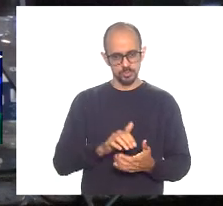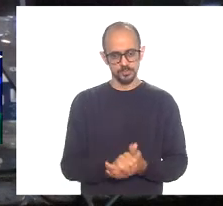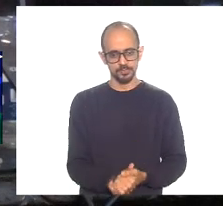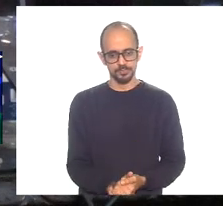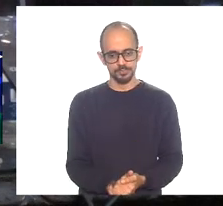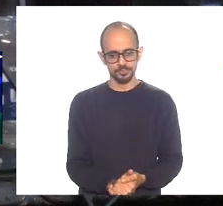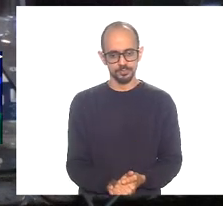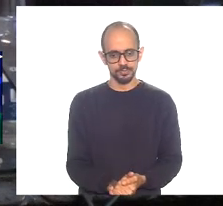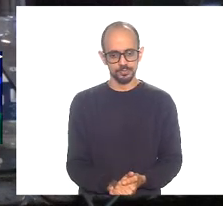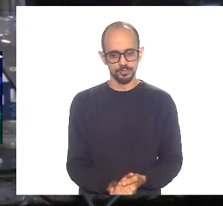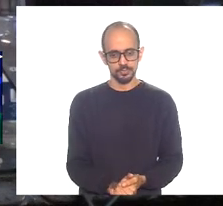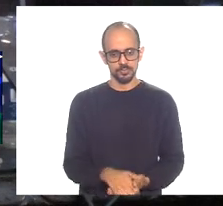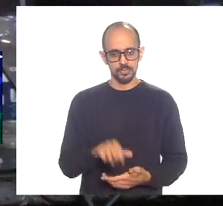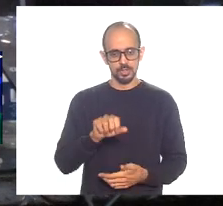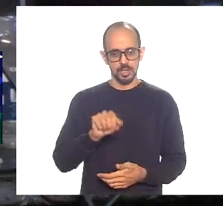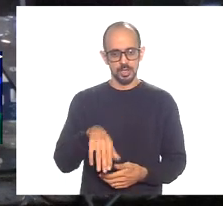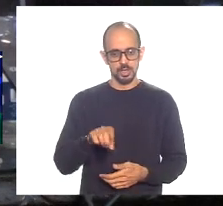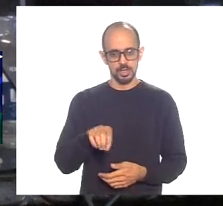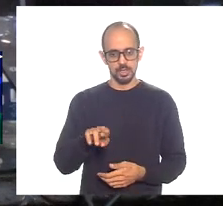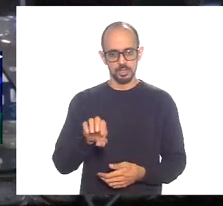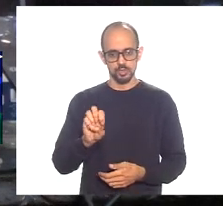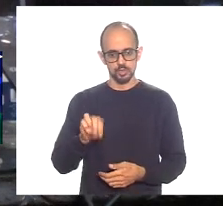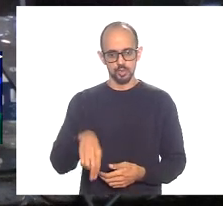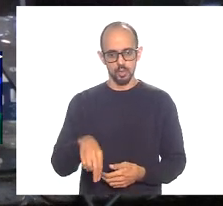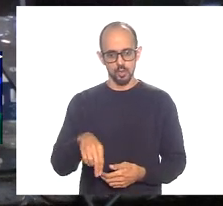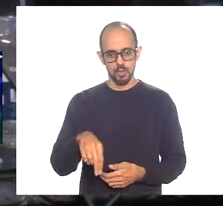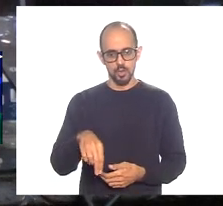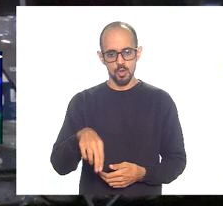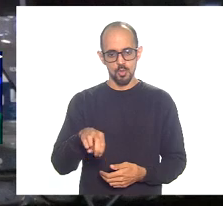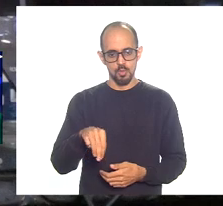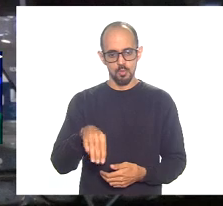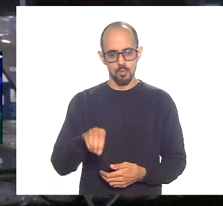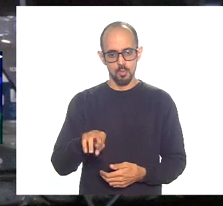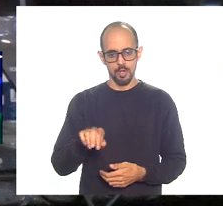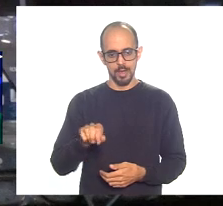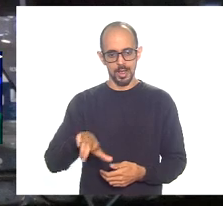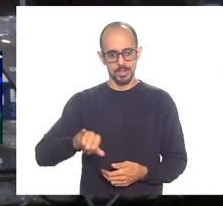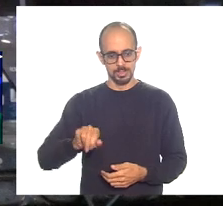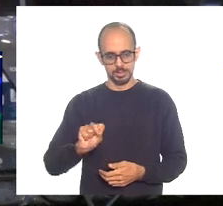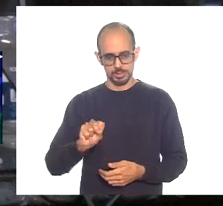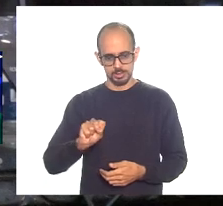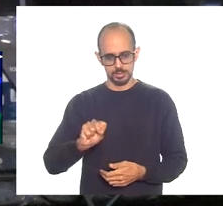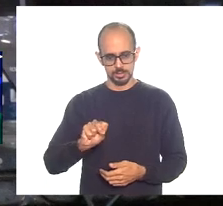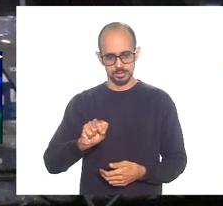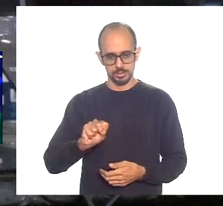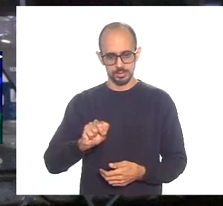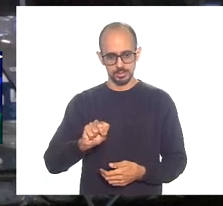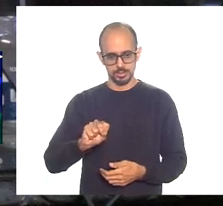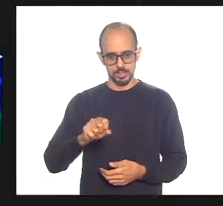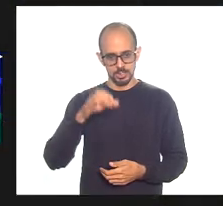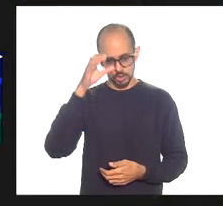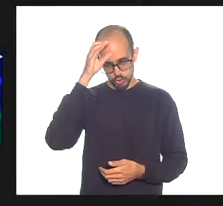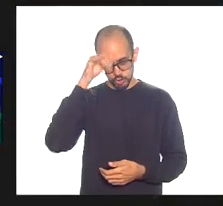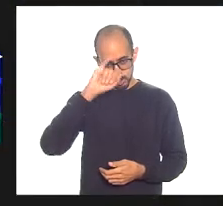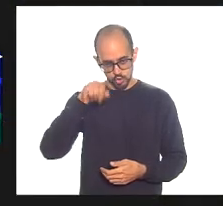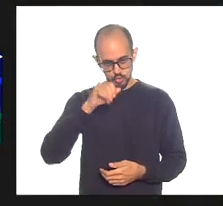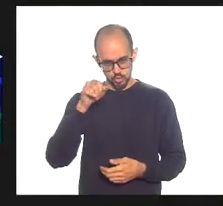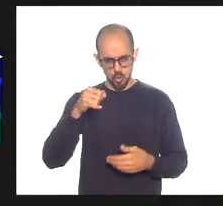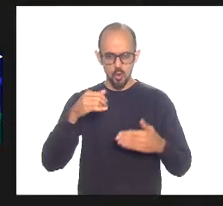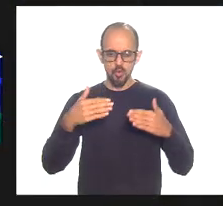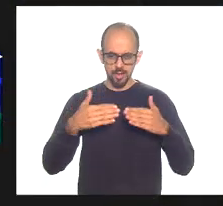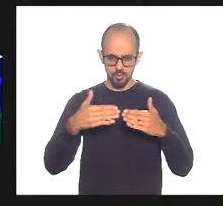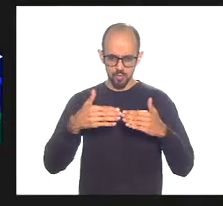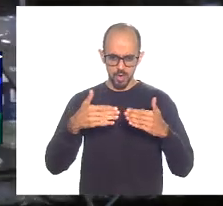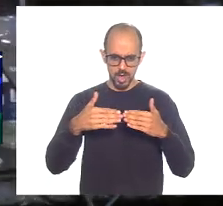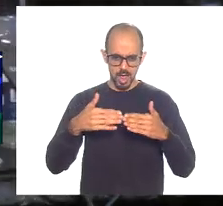Deputado Anderson Moraes o Anderson Moraes Oi tia Ju favorável de